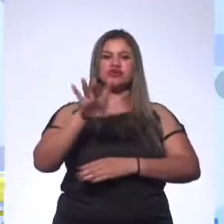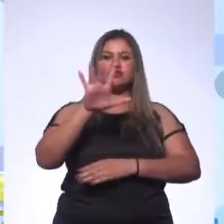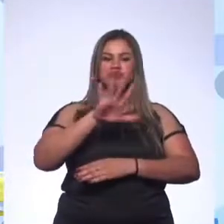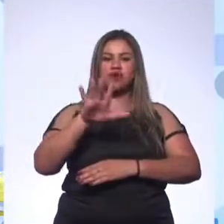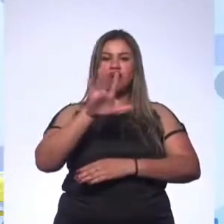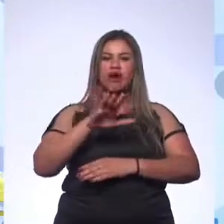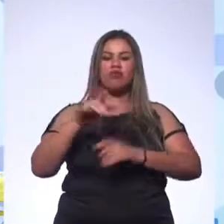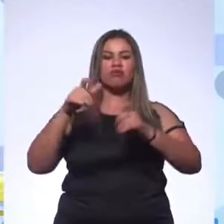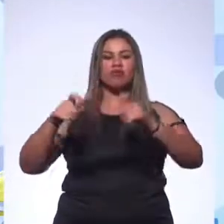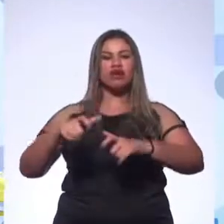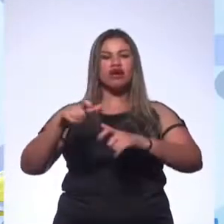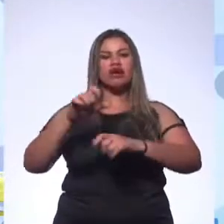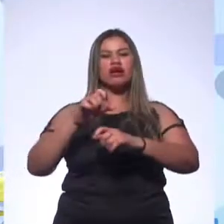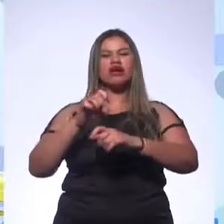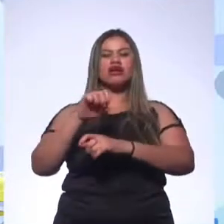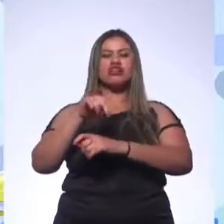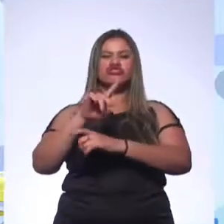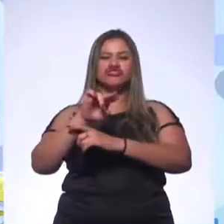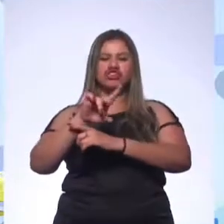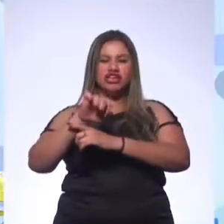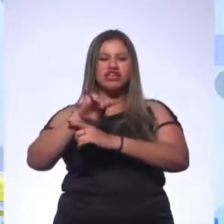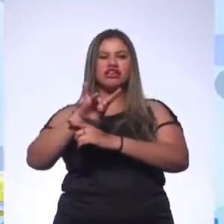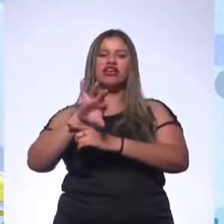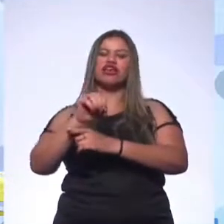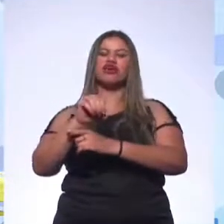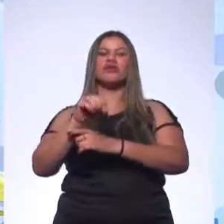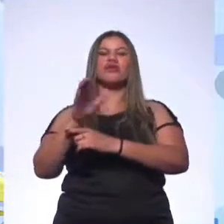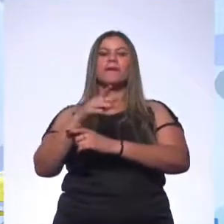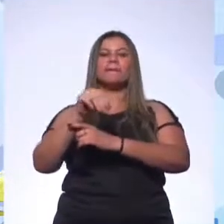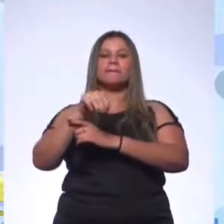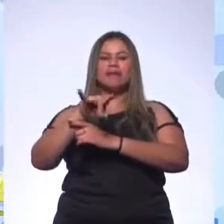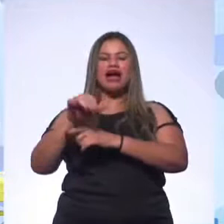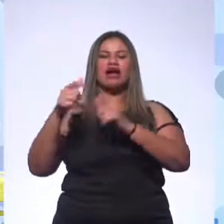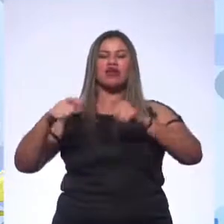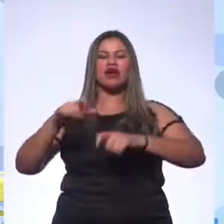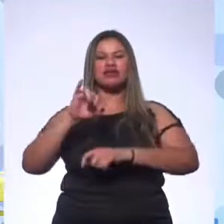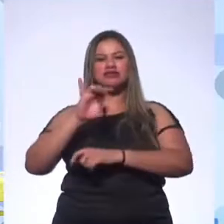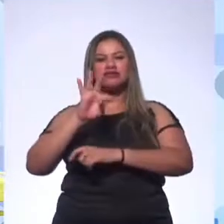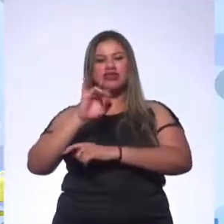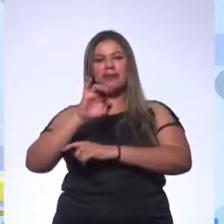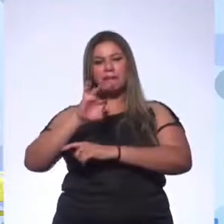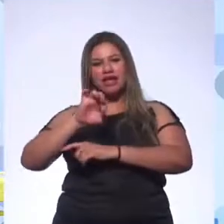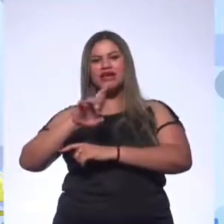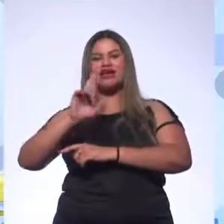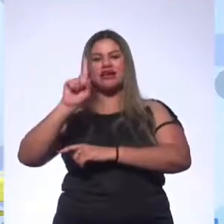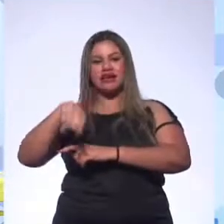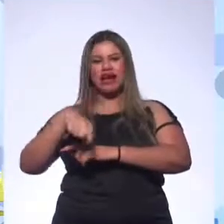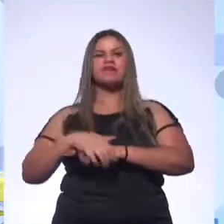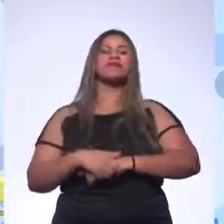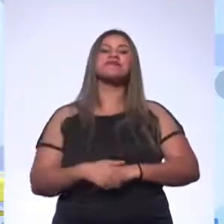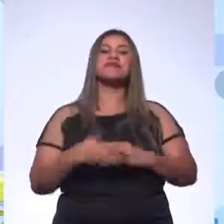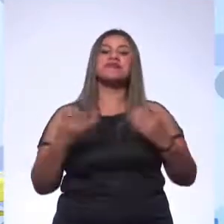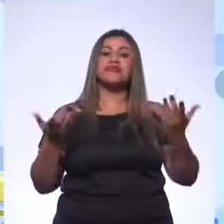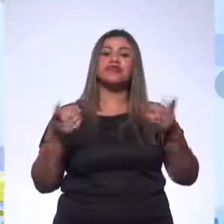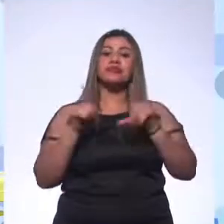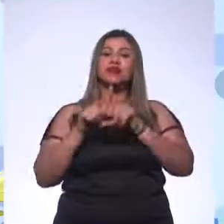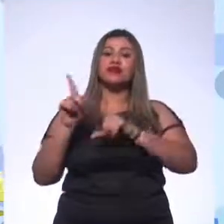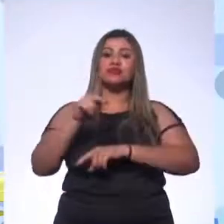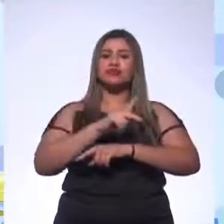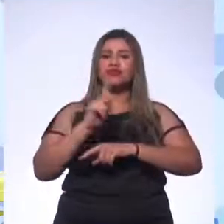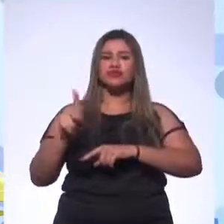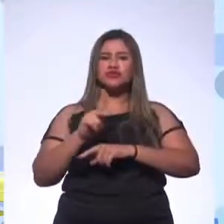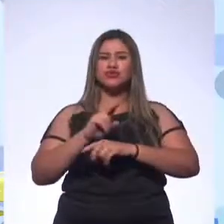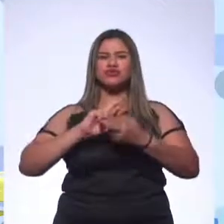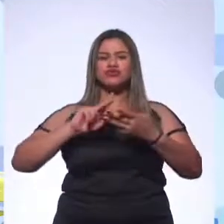Engenheiro Maia, em Itaberá. E os outros professores também que já estão